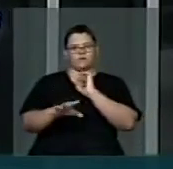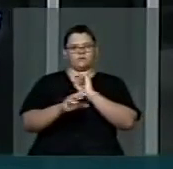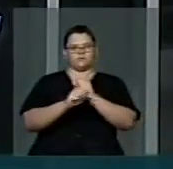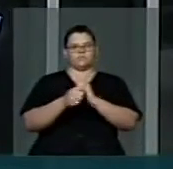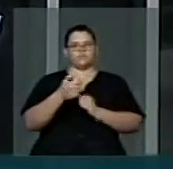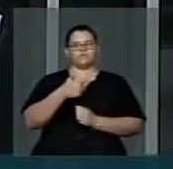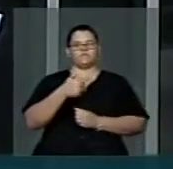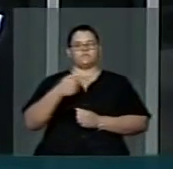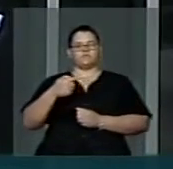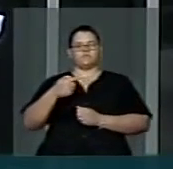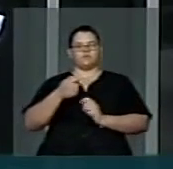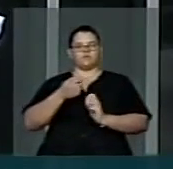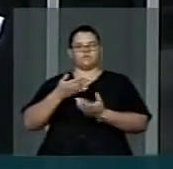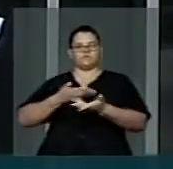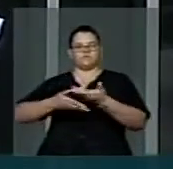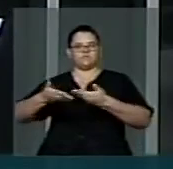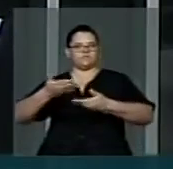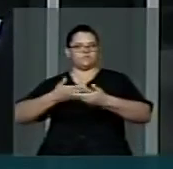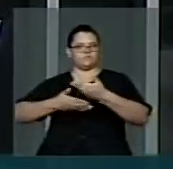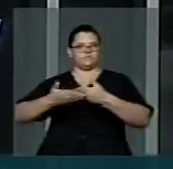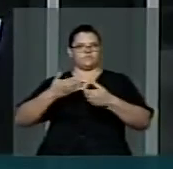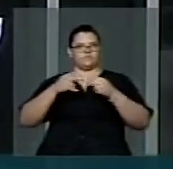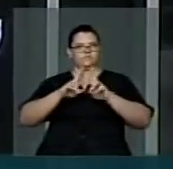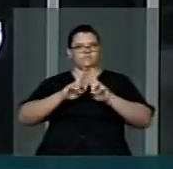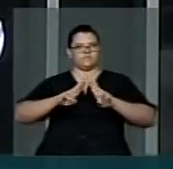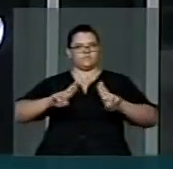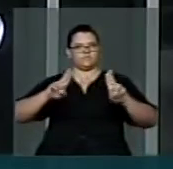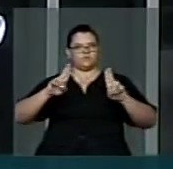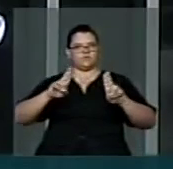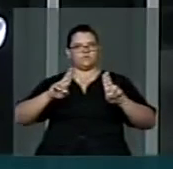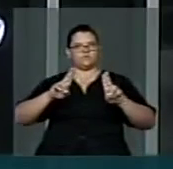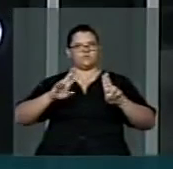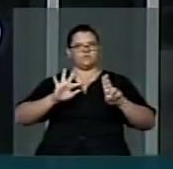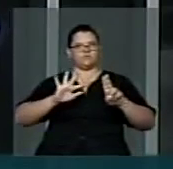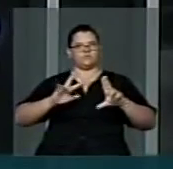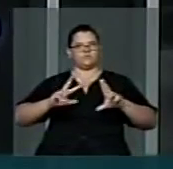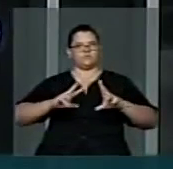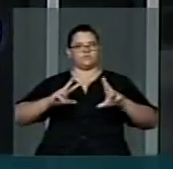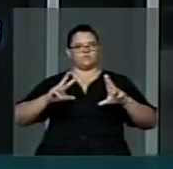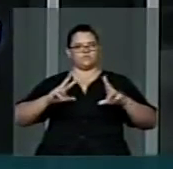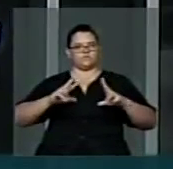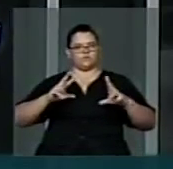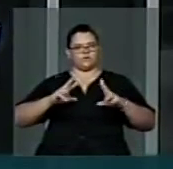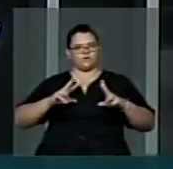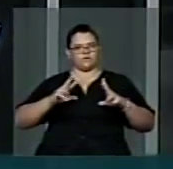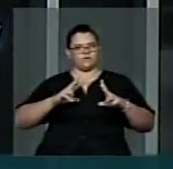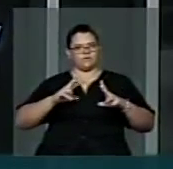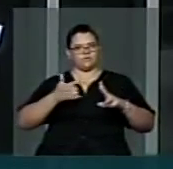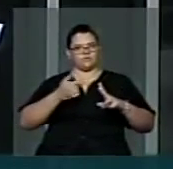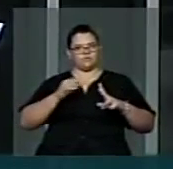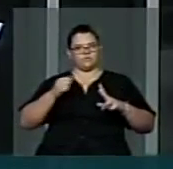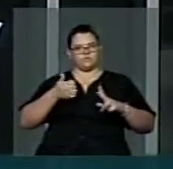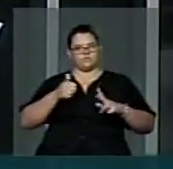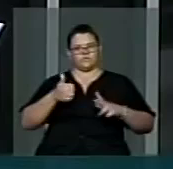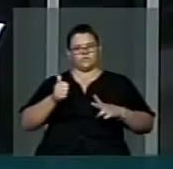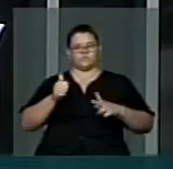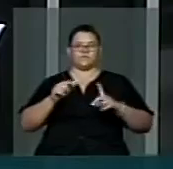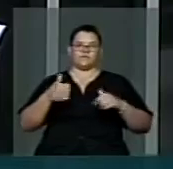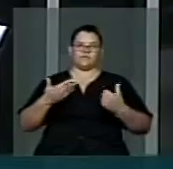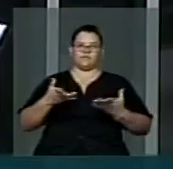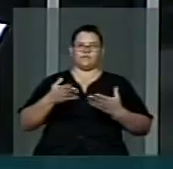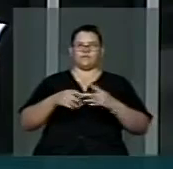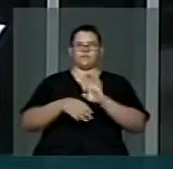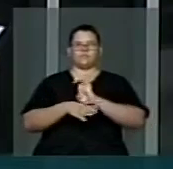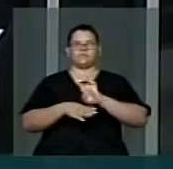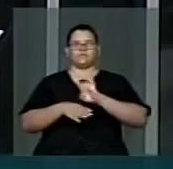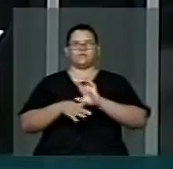negociações de universidades particulares em 2011, mais do que nunca, o Estado tem de se munir de instrumentos